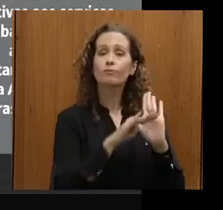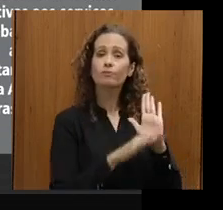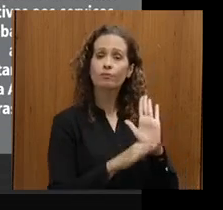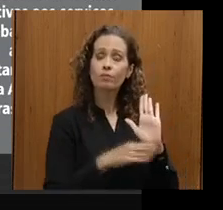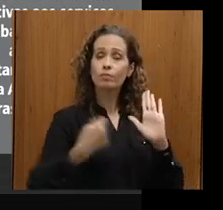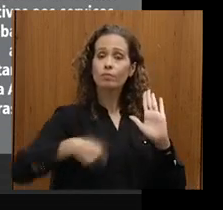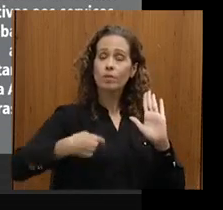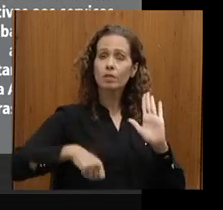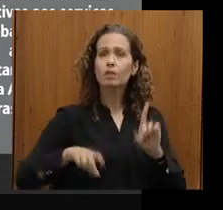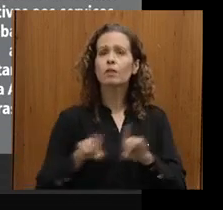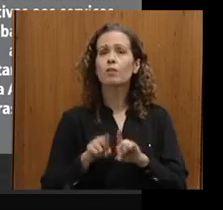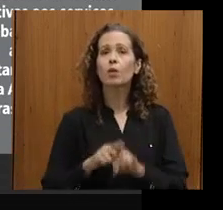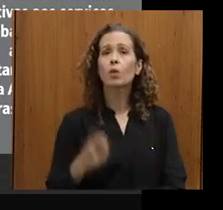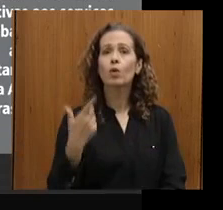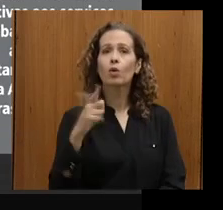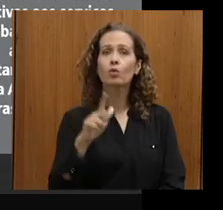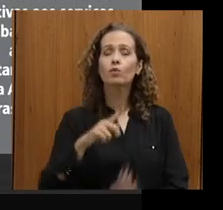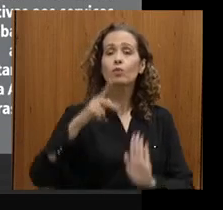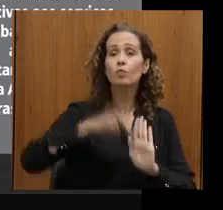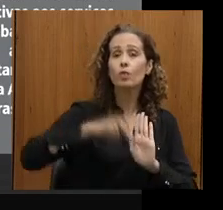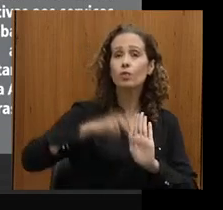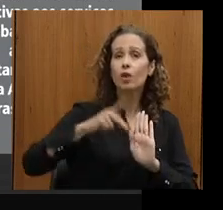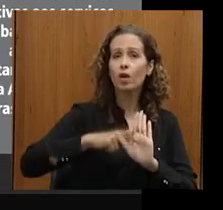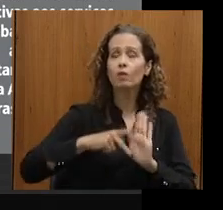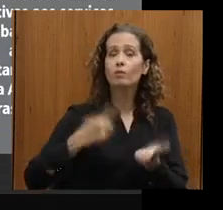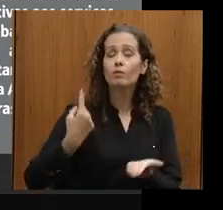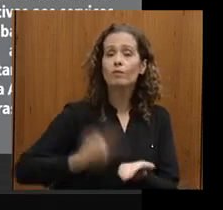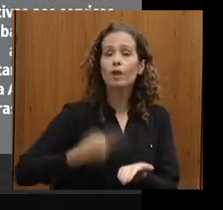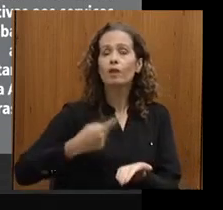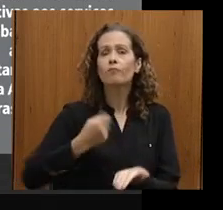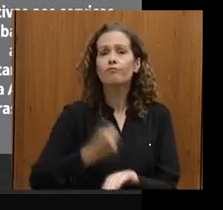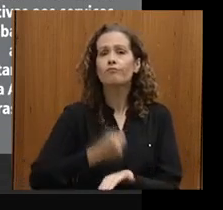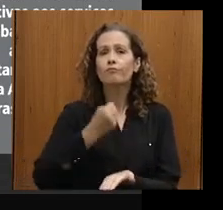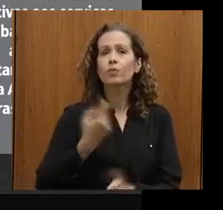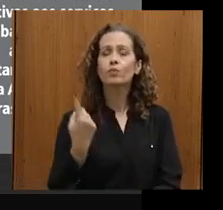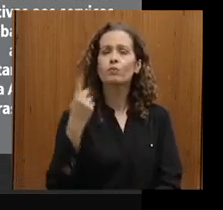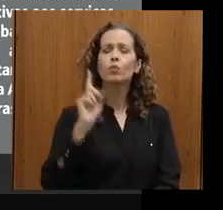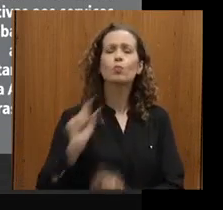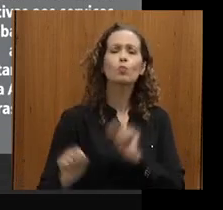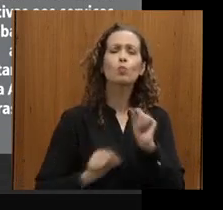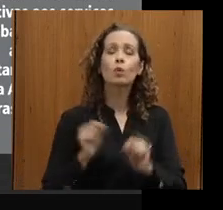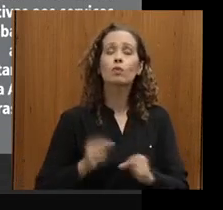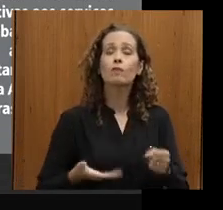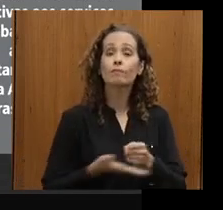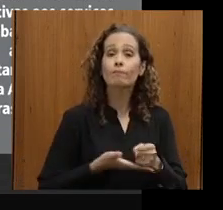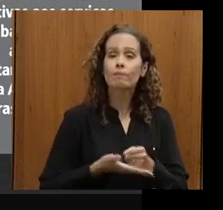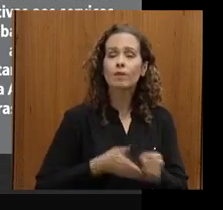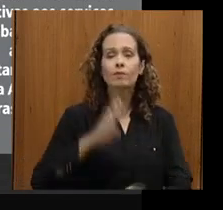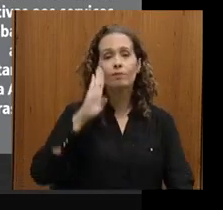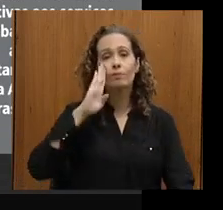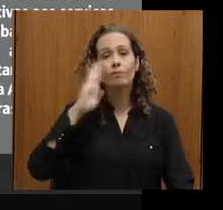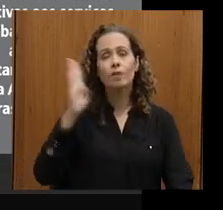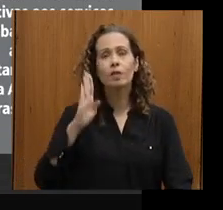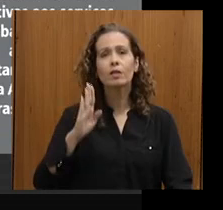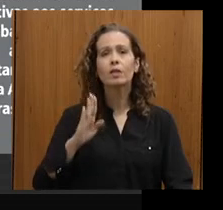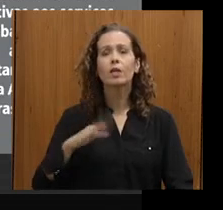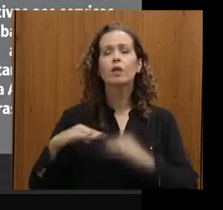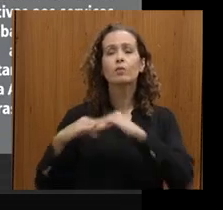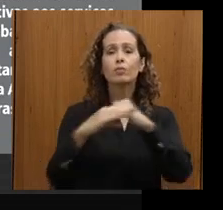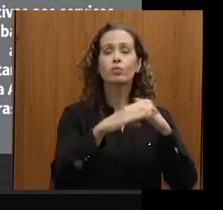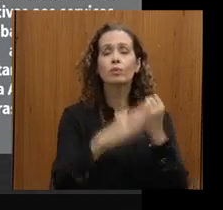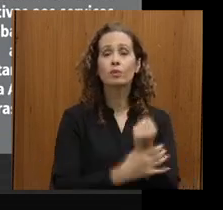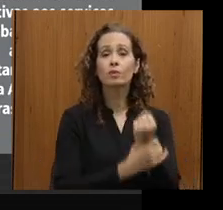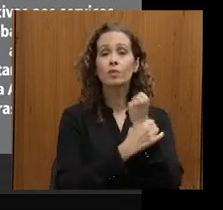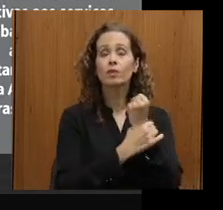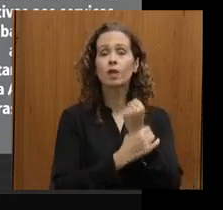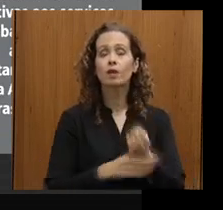que estão ali marcados, que eu deixei por último, que são projetos que são fundamentais para a sustentabilidade e desenvolvimento do nosso